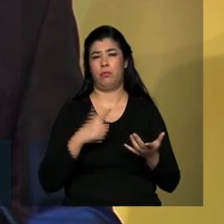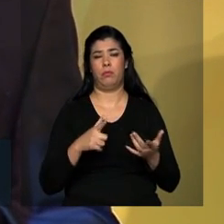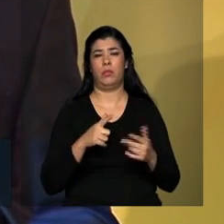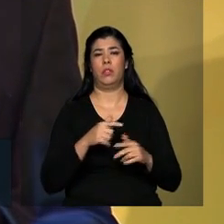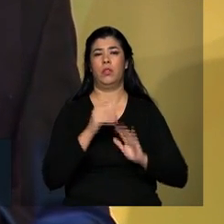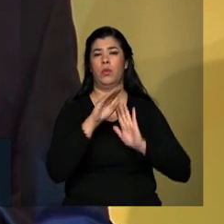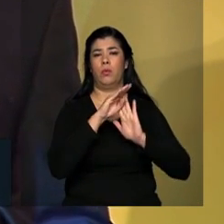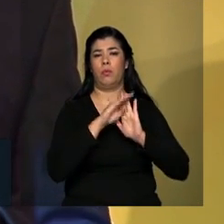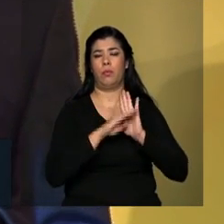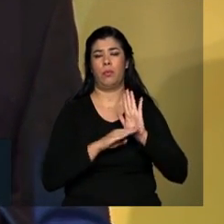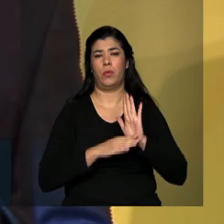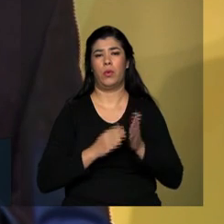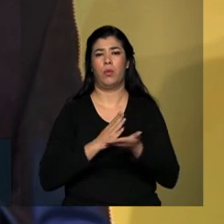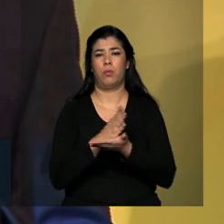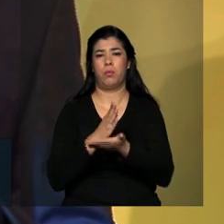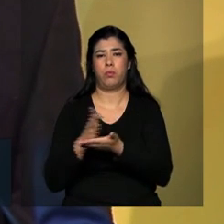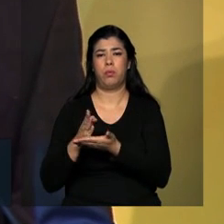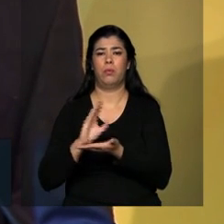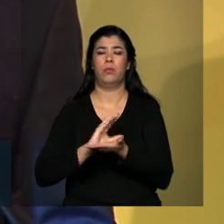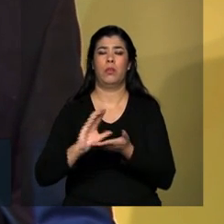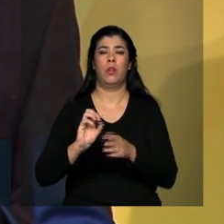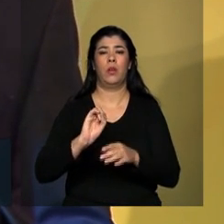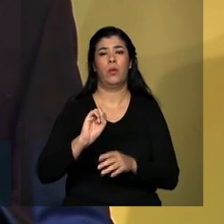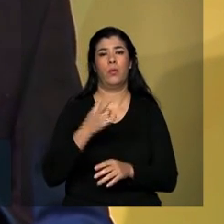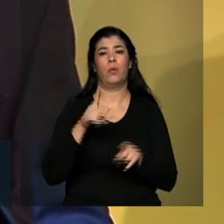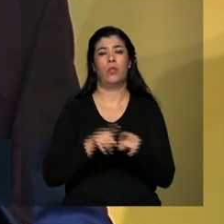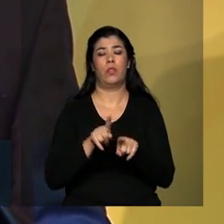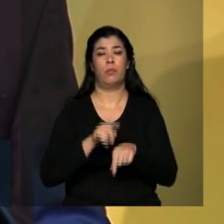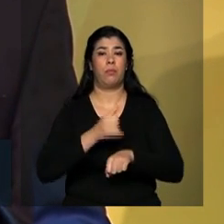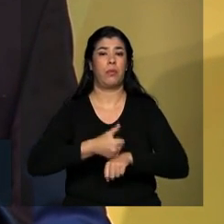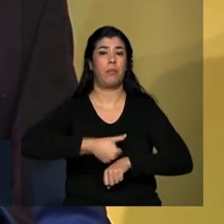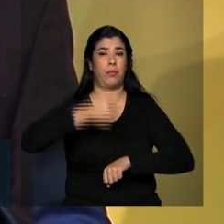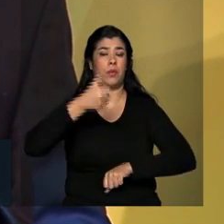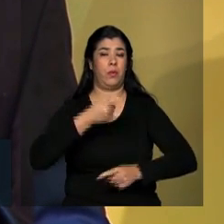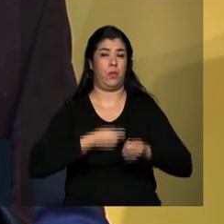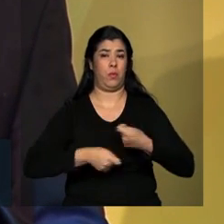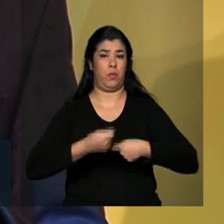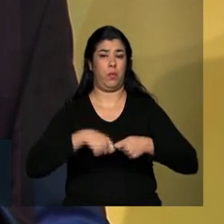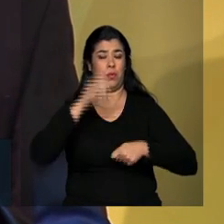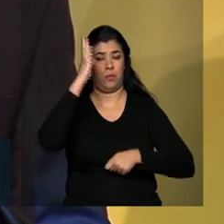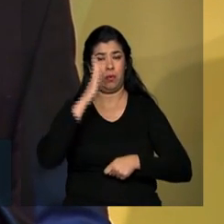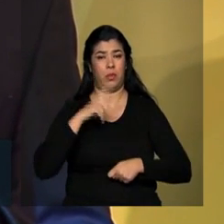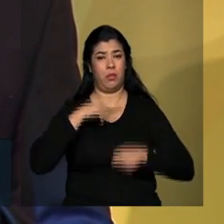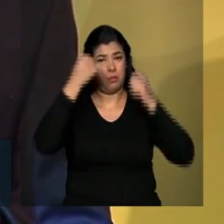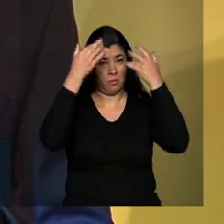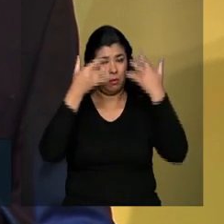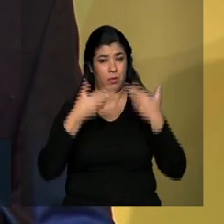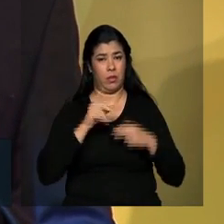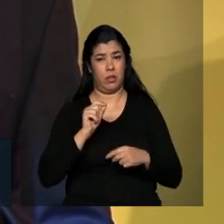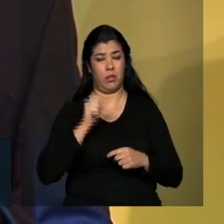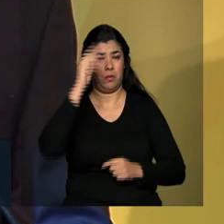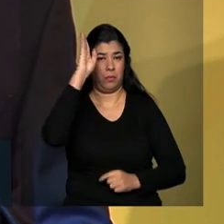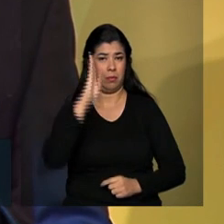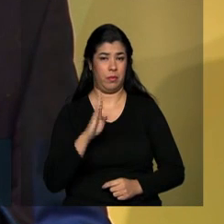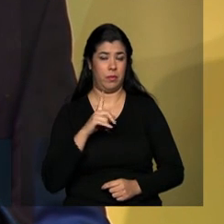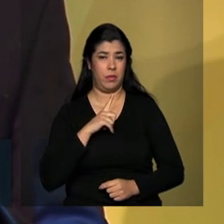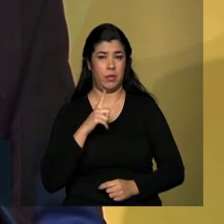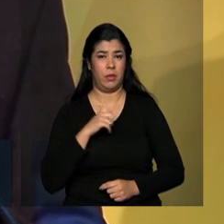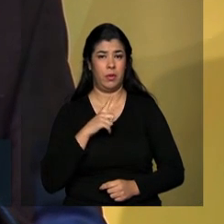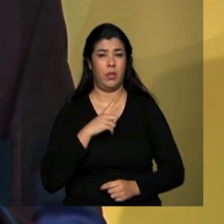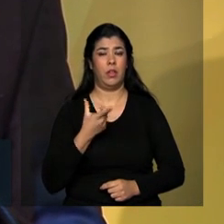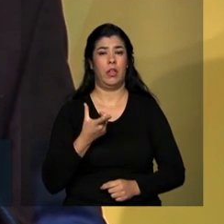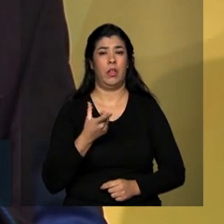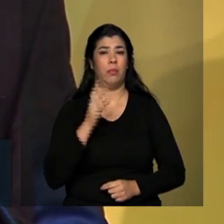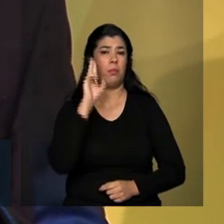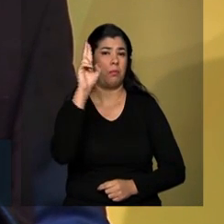programa de investimentos ou a recuperação da economia brasileira. Como já disse, o Brasil é uma